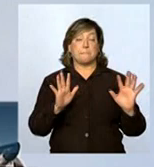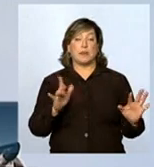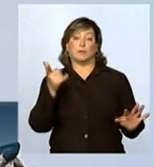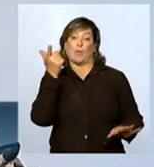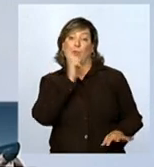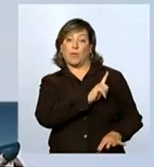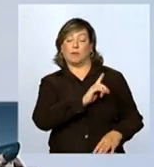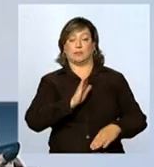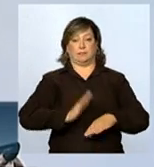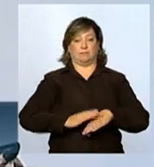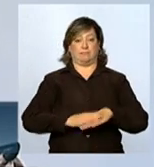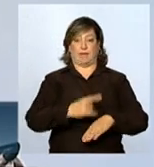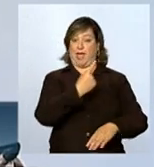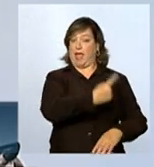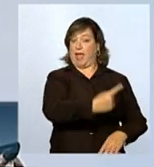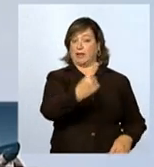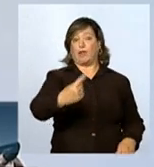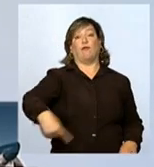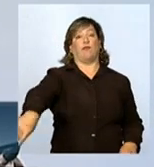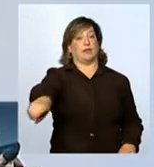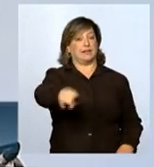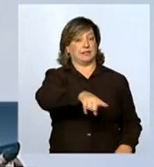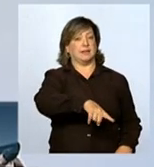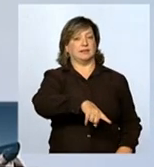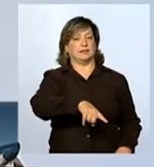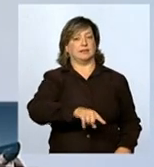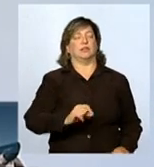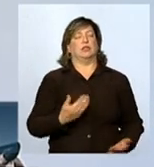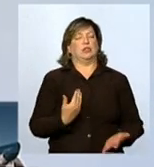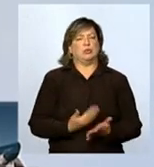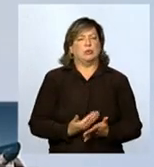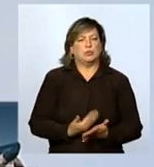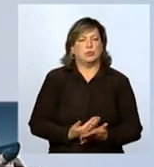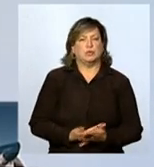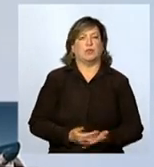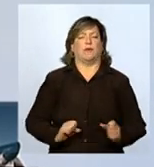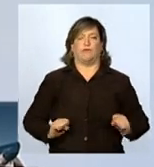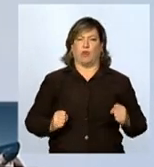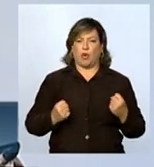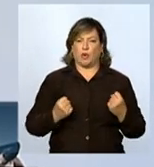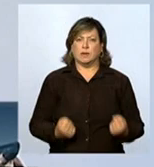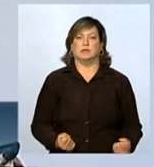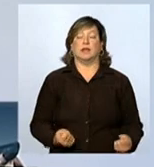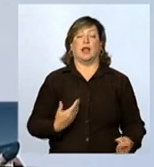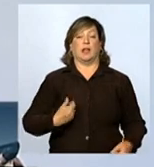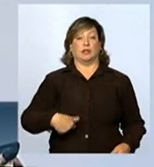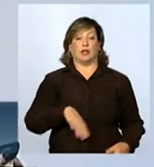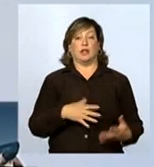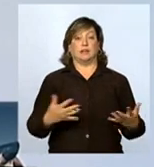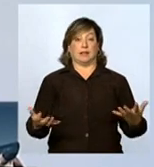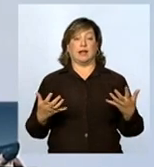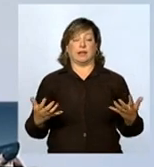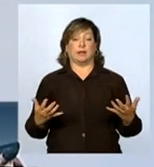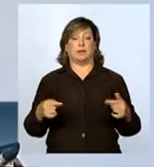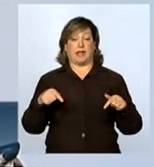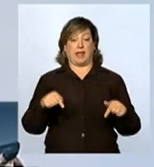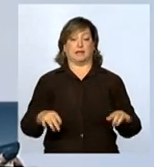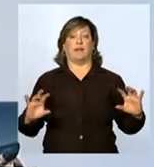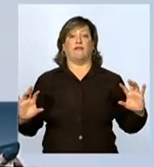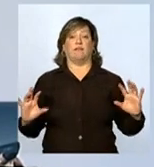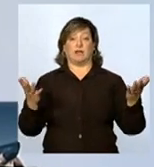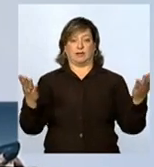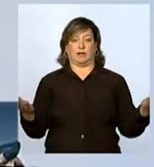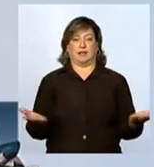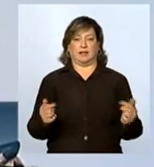a conquista é de cada um de vocês. A conquista é de cada um que estuda, que se esforça, e nós queremos que esse evento aqui,